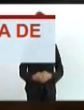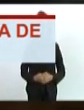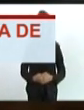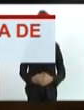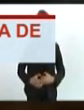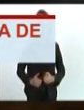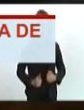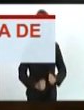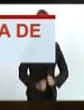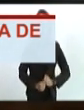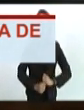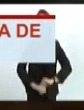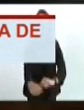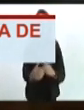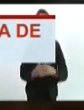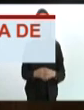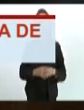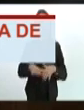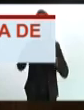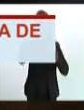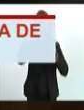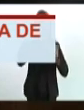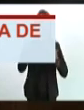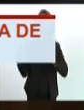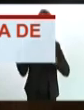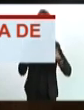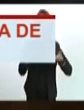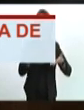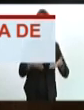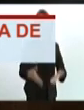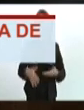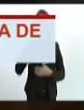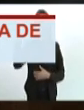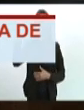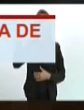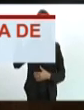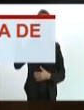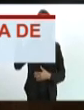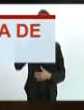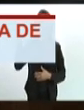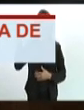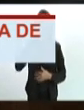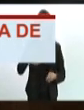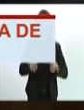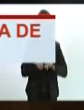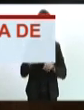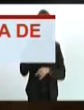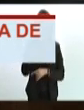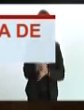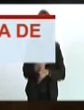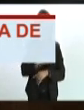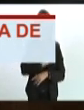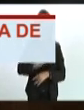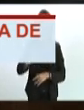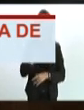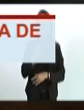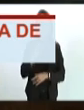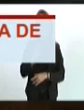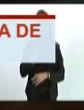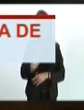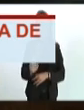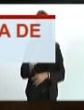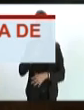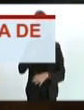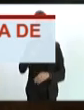do ministro Luís Roberto Barroso que determinou a obrigatoriedade do chamado passaporte da vacina para Viajantes